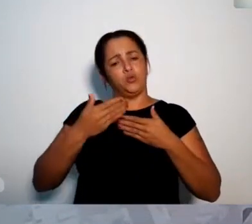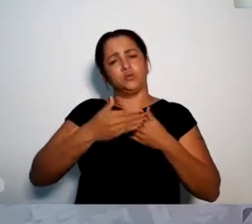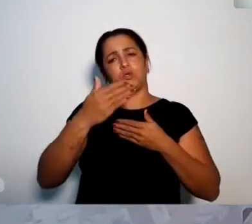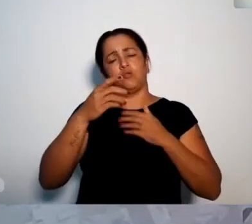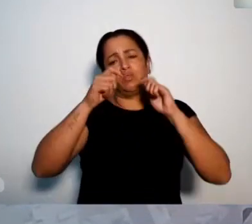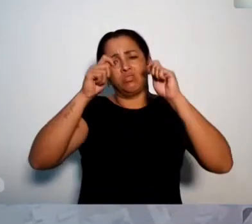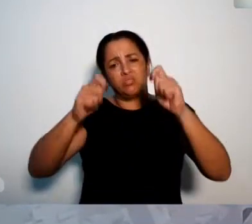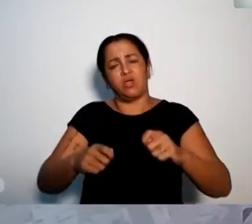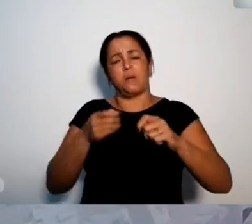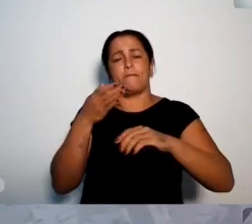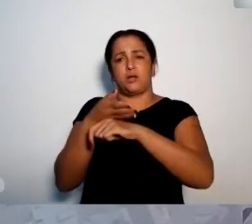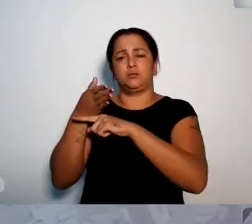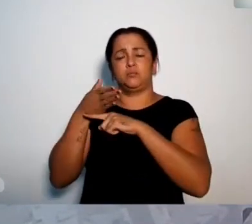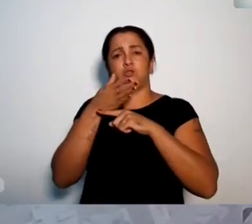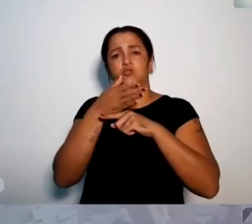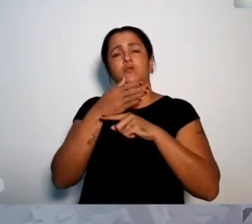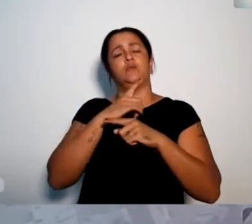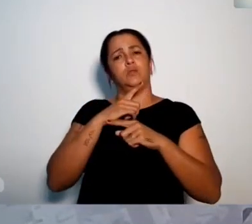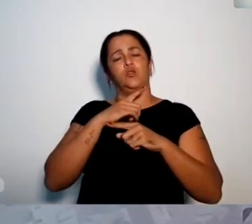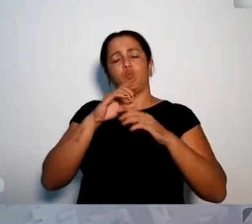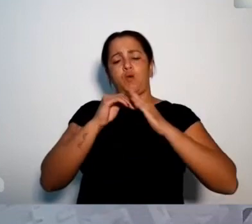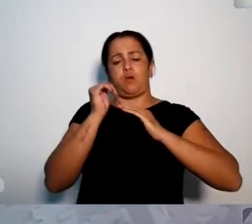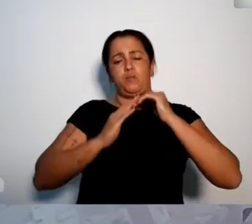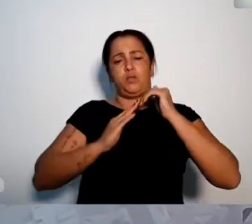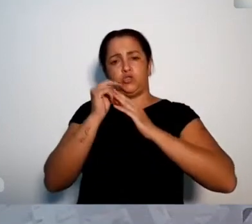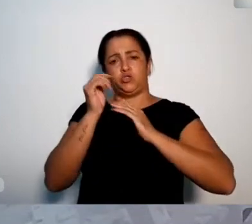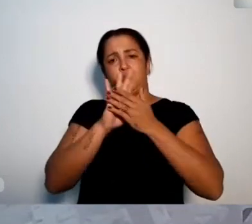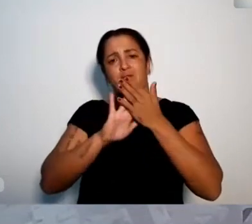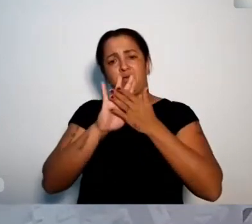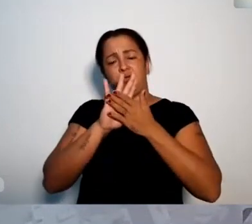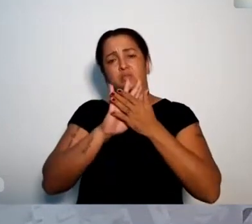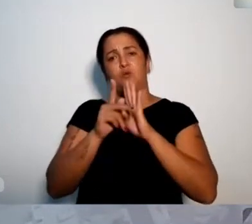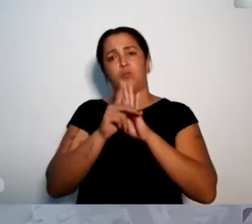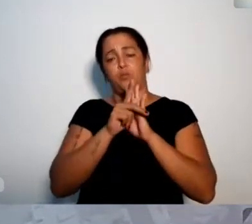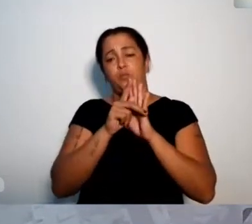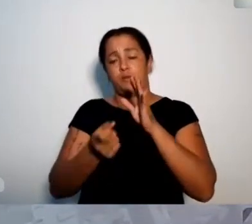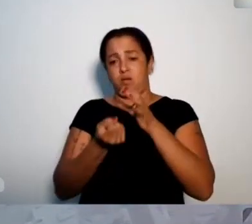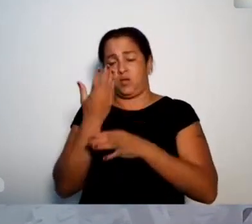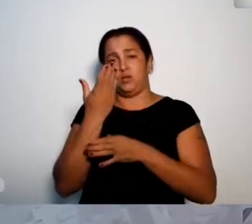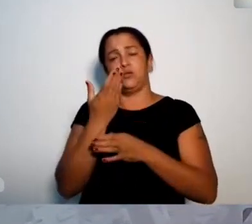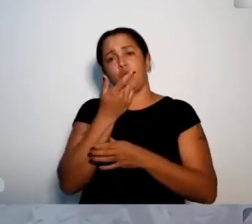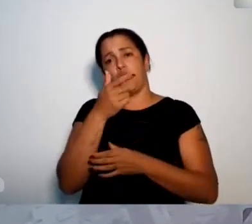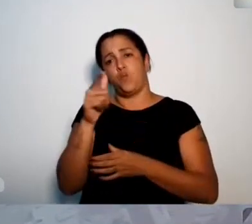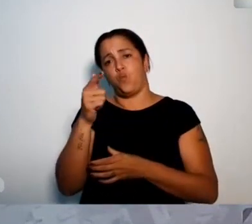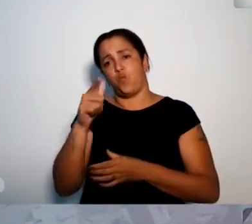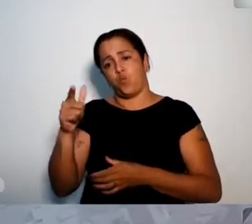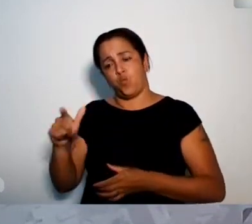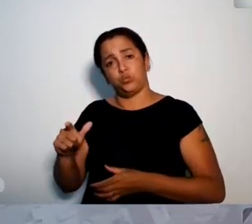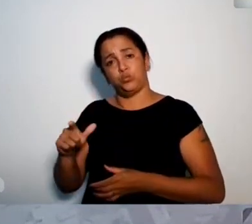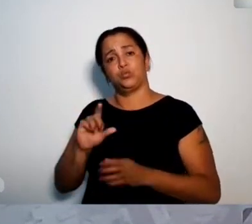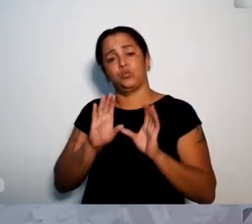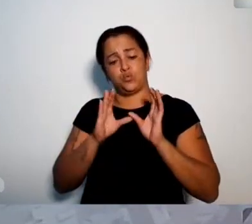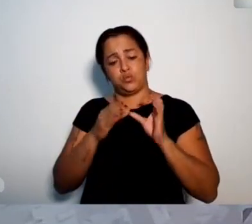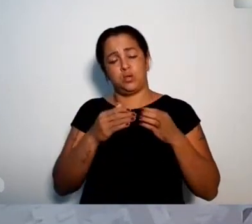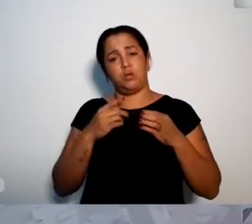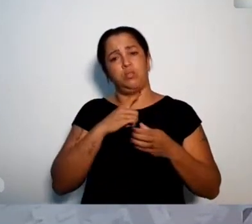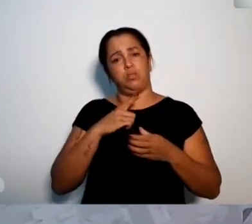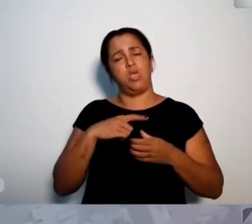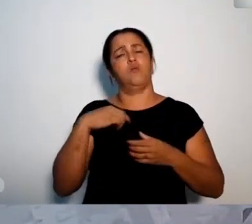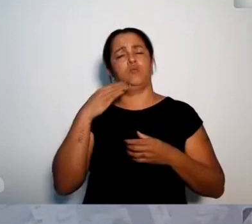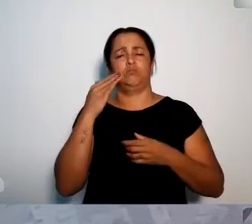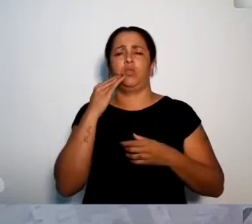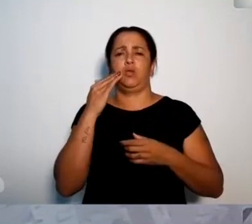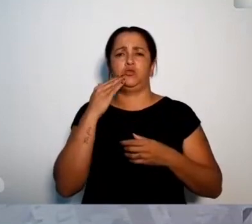é a prática que essa casa vem adotando na criação de outros conselhos. Então, eu entendi que, em não emendar